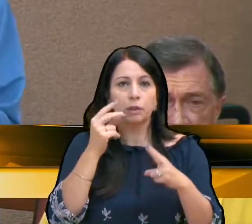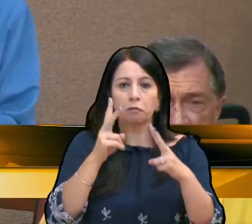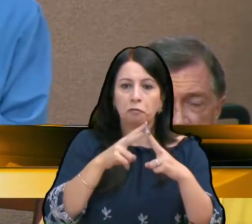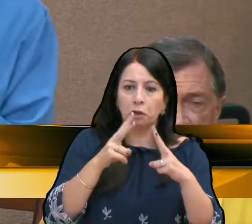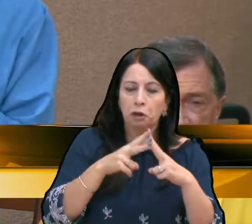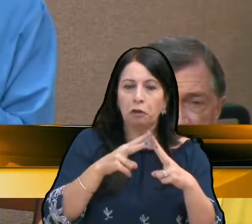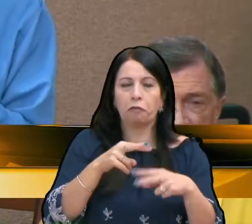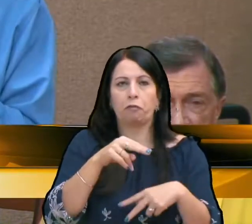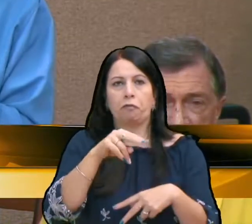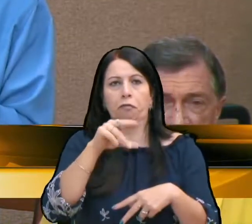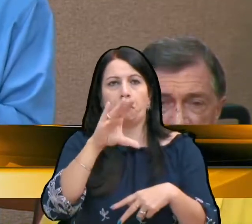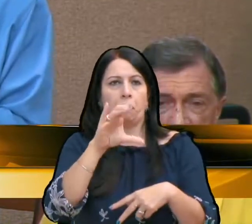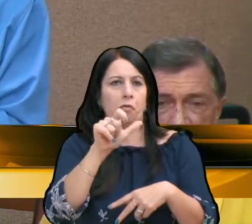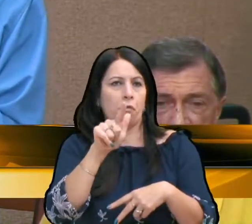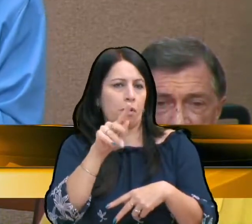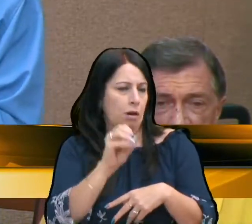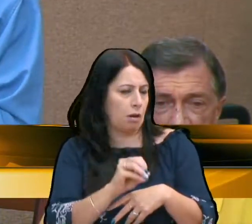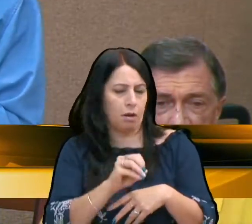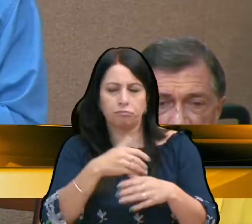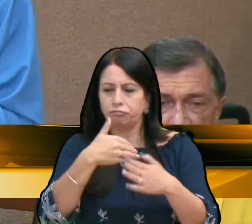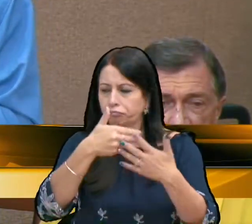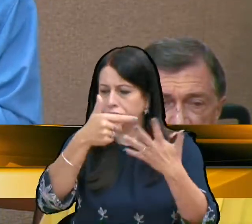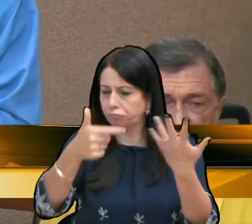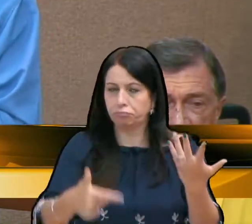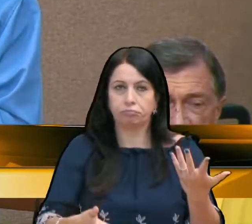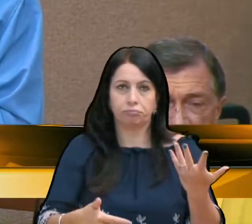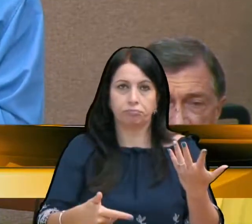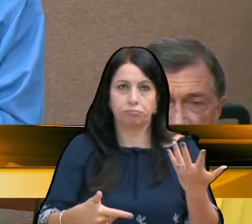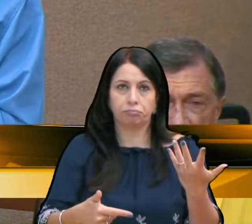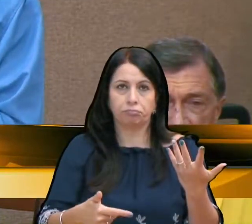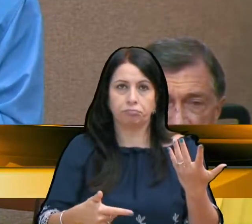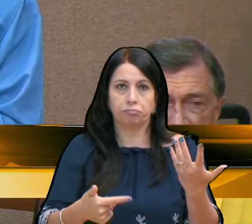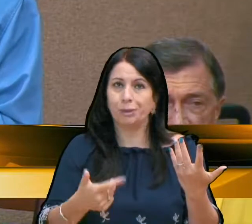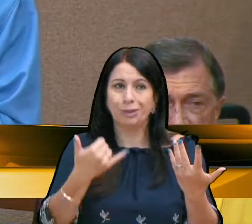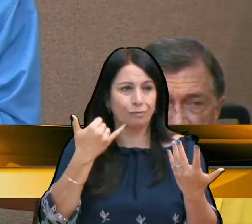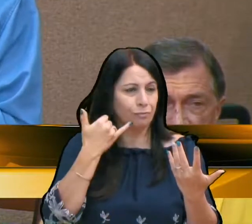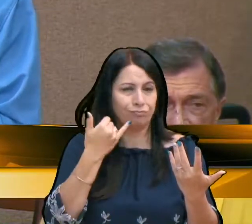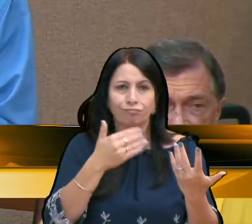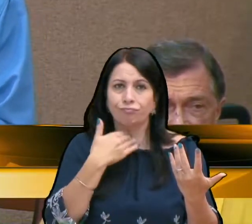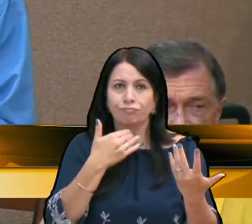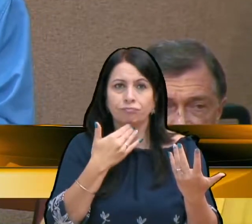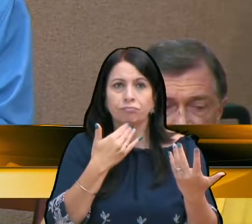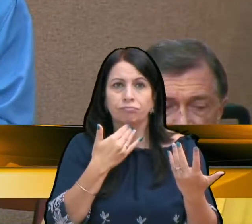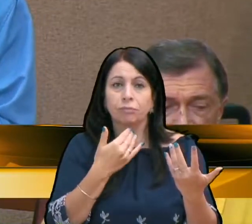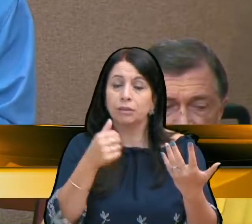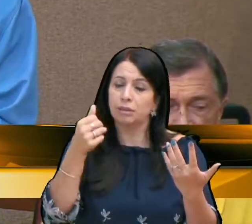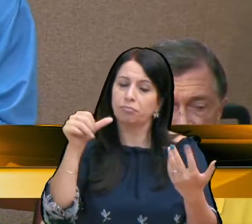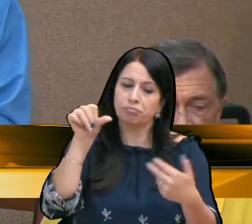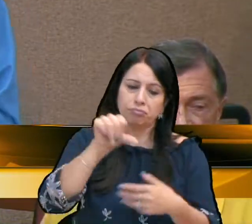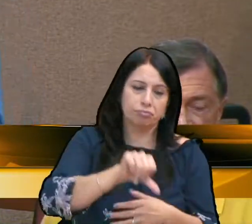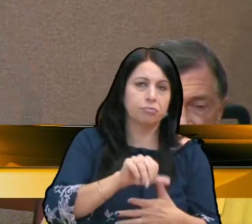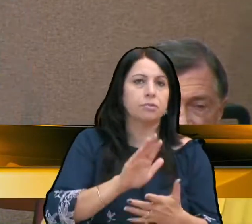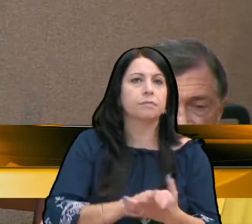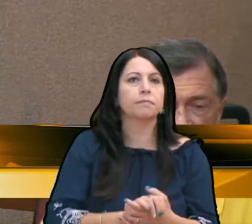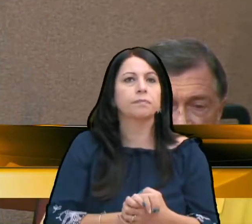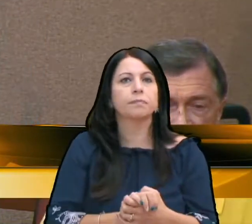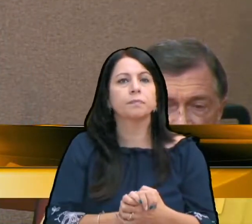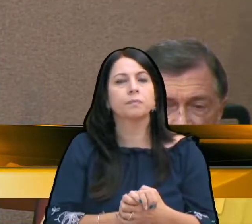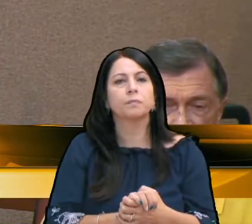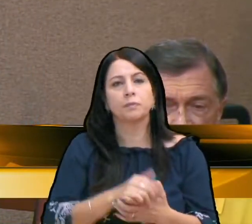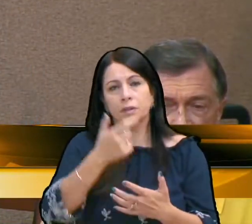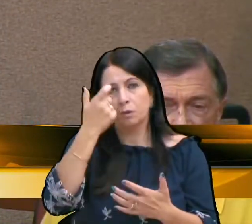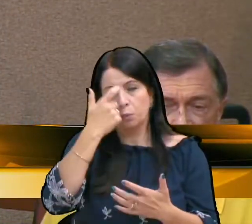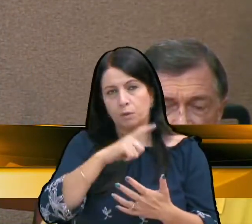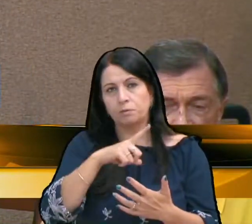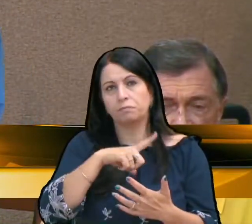Claro, enfim, nem vamos citar operadores, o teu celular não pega. Então a gente percebe que está de mal a pior essa questão, e eu acho que